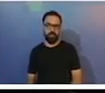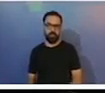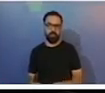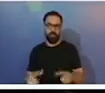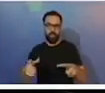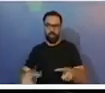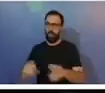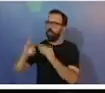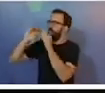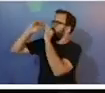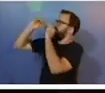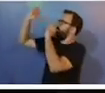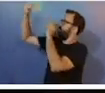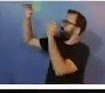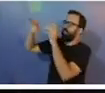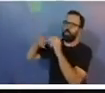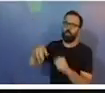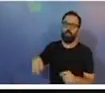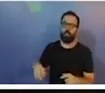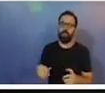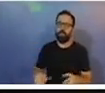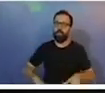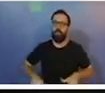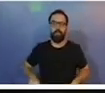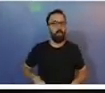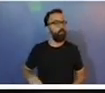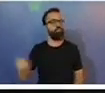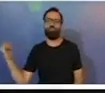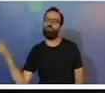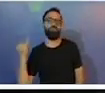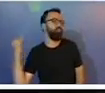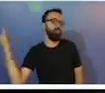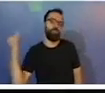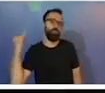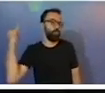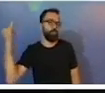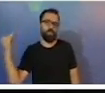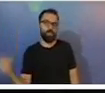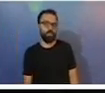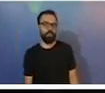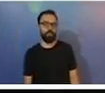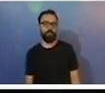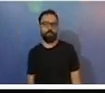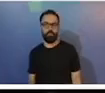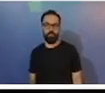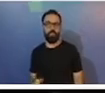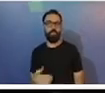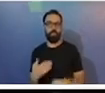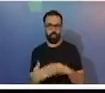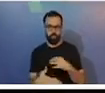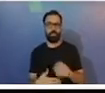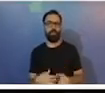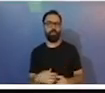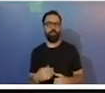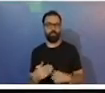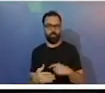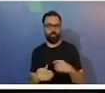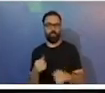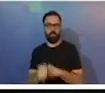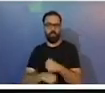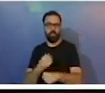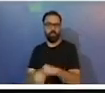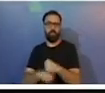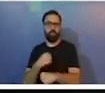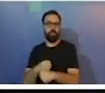observatório foi tão importante que ele se tornou uma referência nos séculos seguintes. O